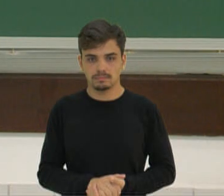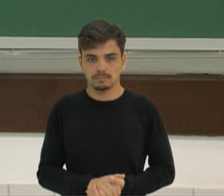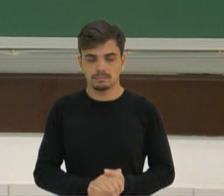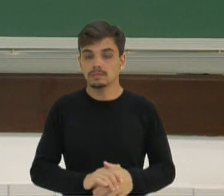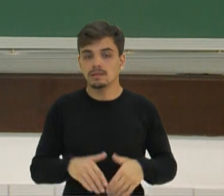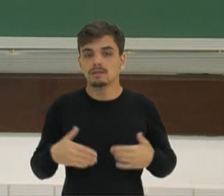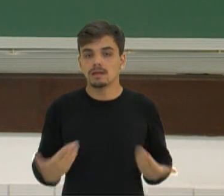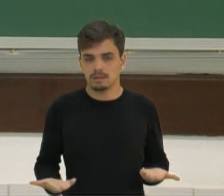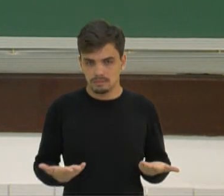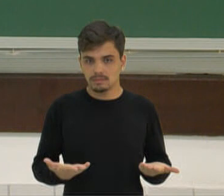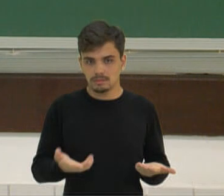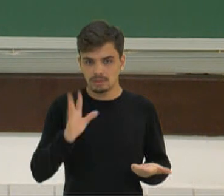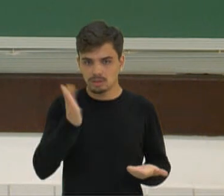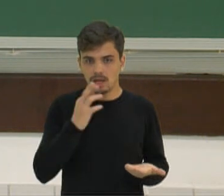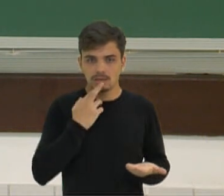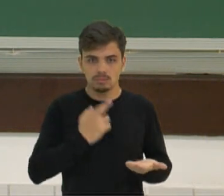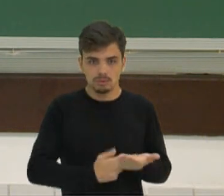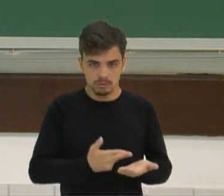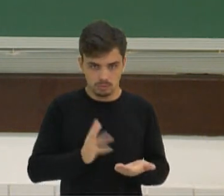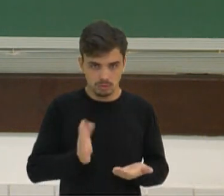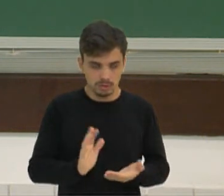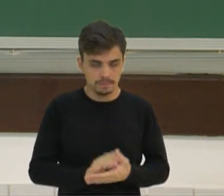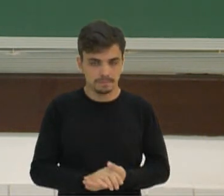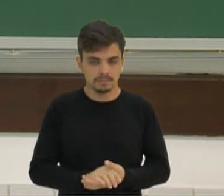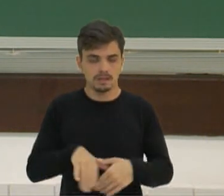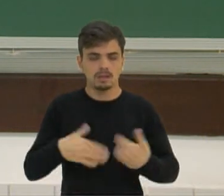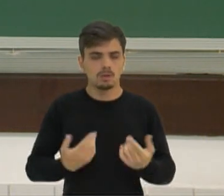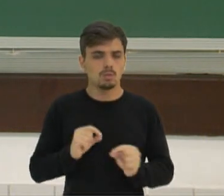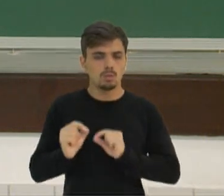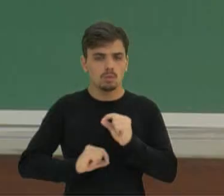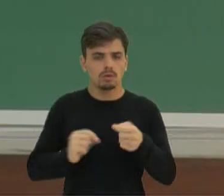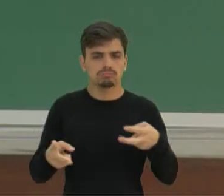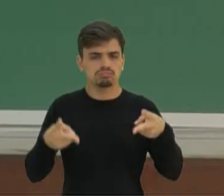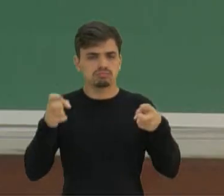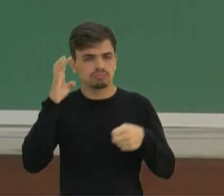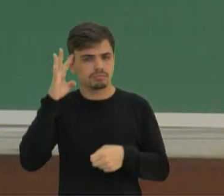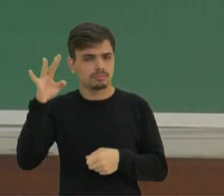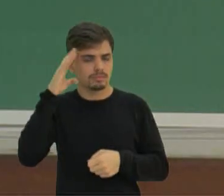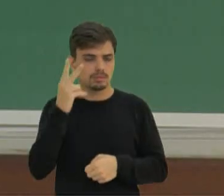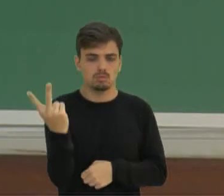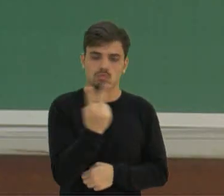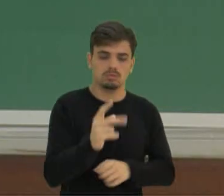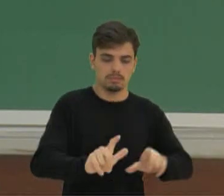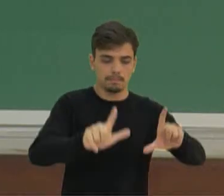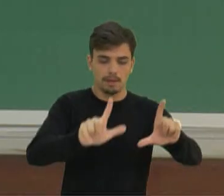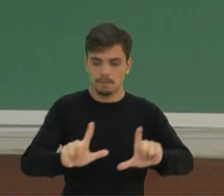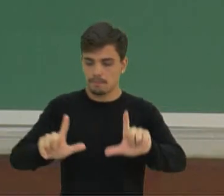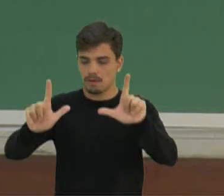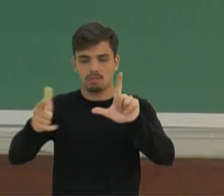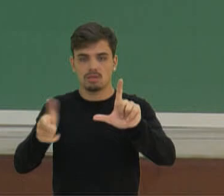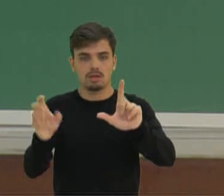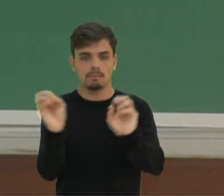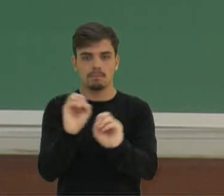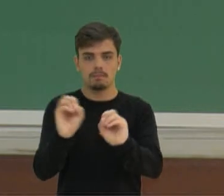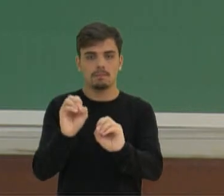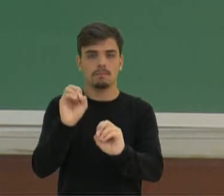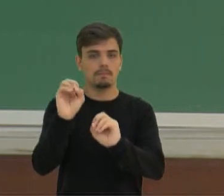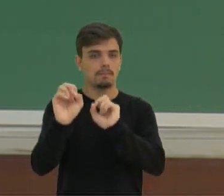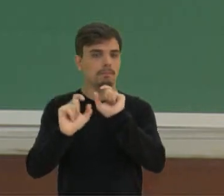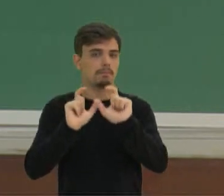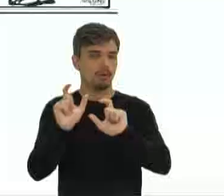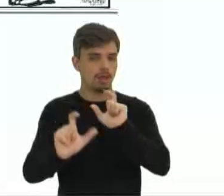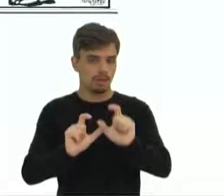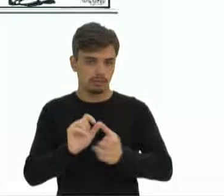E aí, pessoal, já responderam? Então, o que refletiram os dois primeiros quadrinhos que não tem palavras?